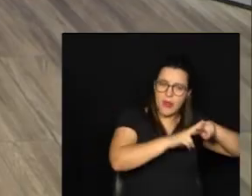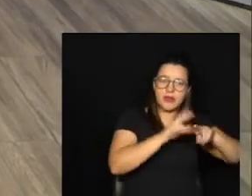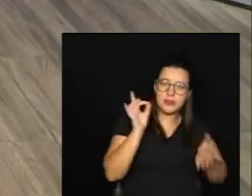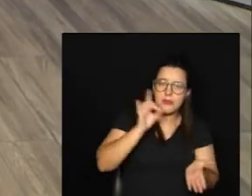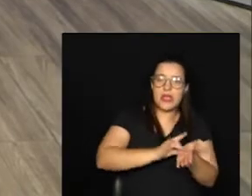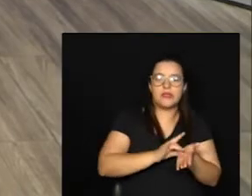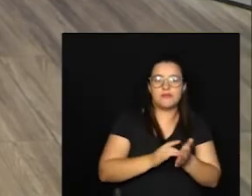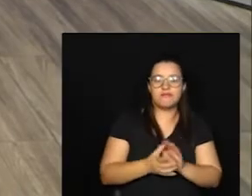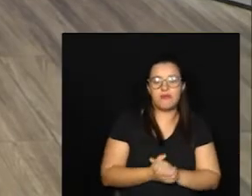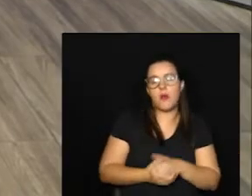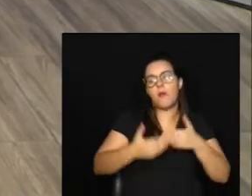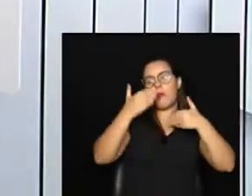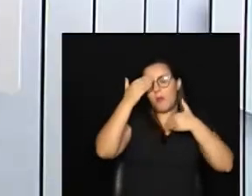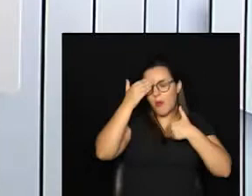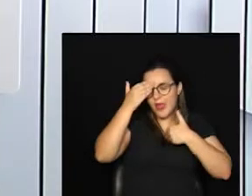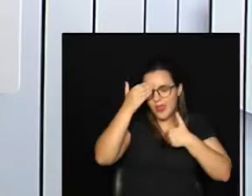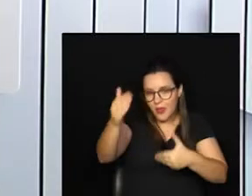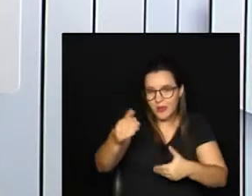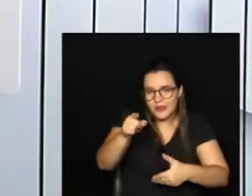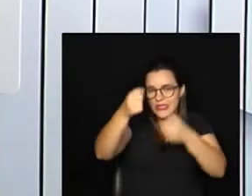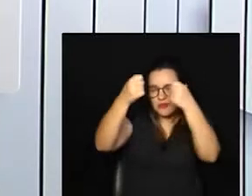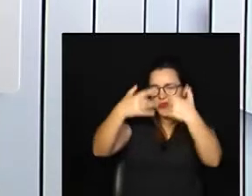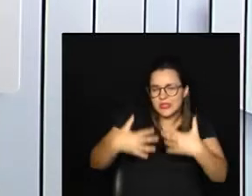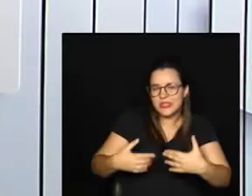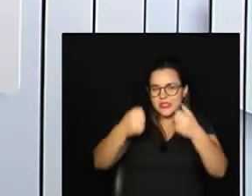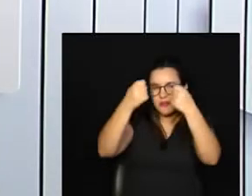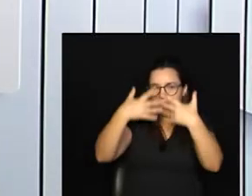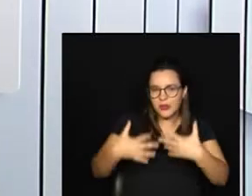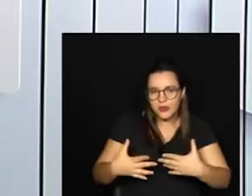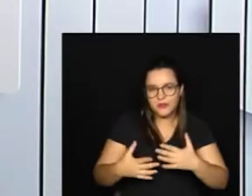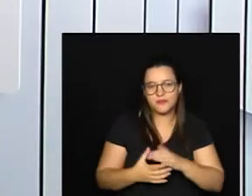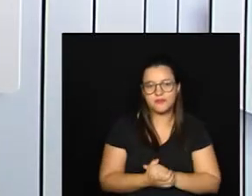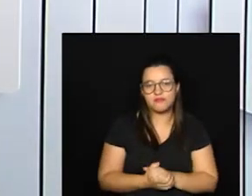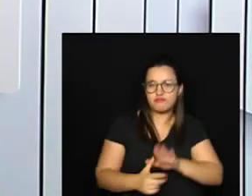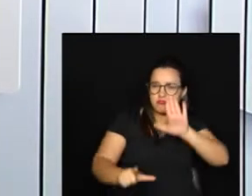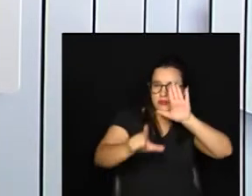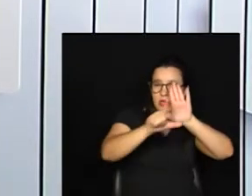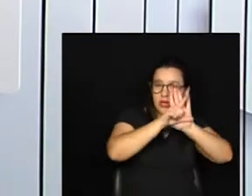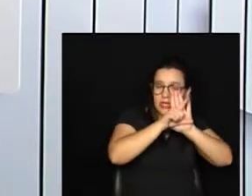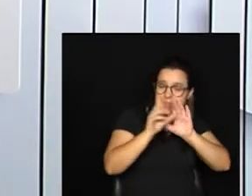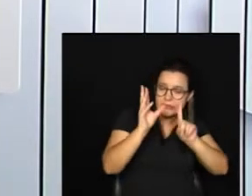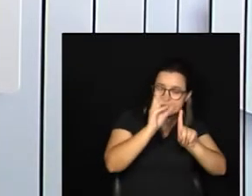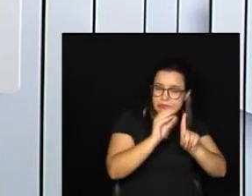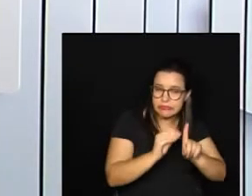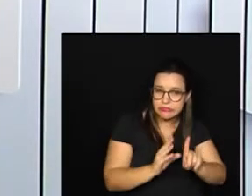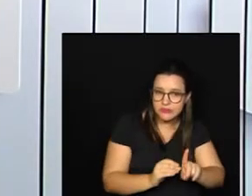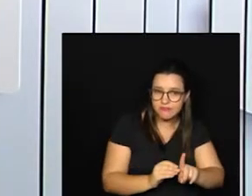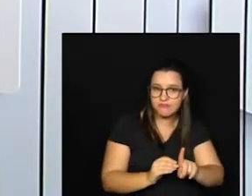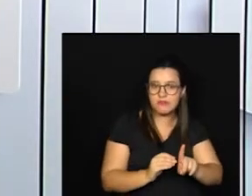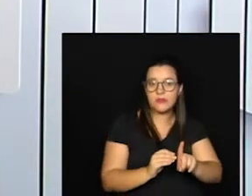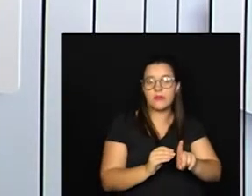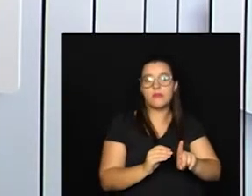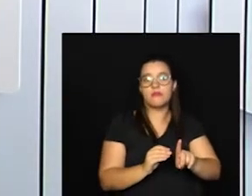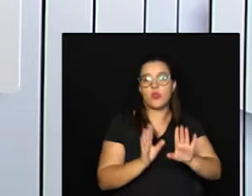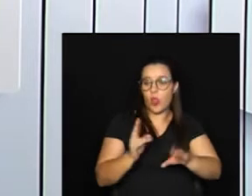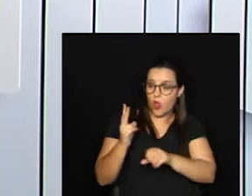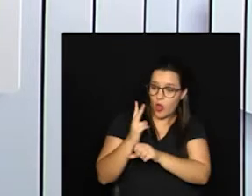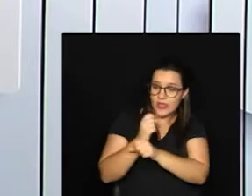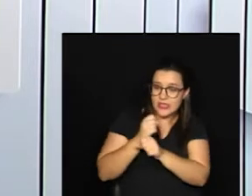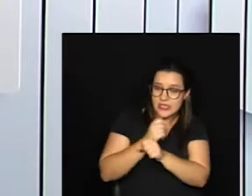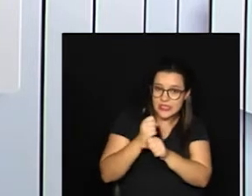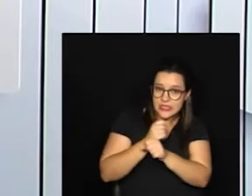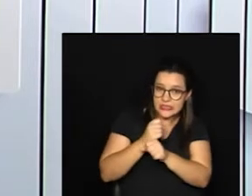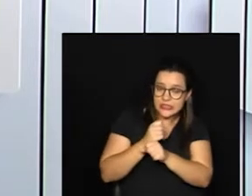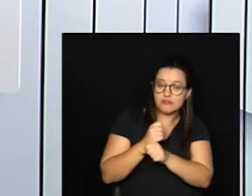muito obrigado por todas as suas explicações sobre a lei da importunação sexual, que está há